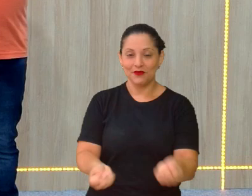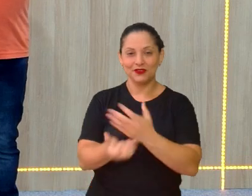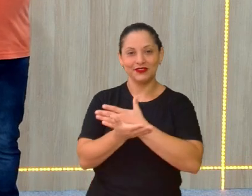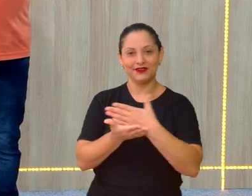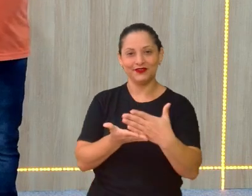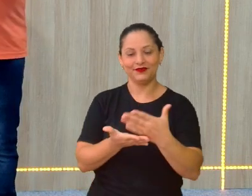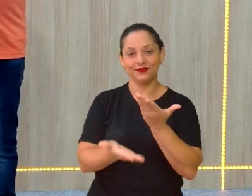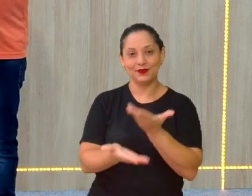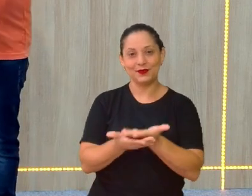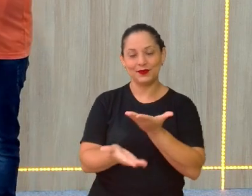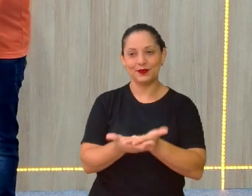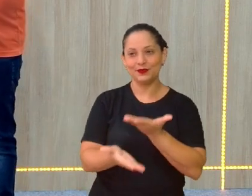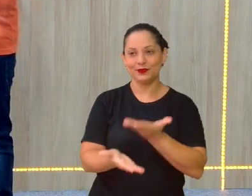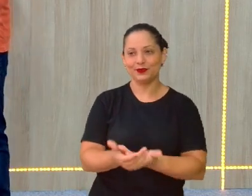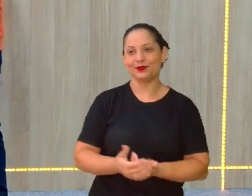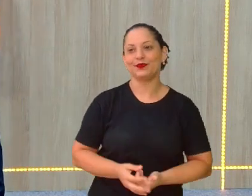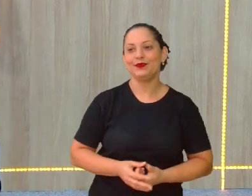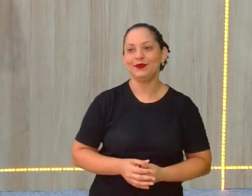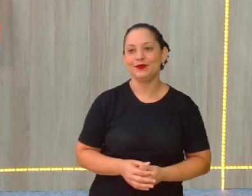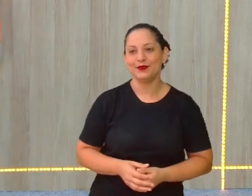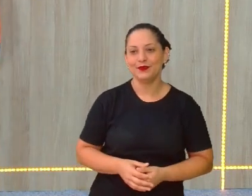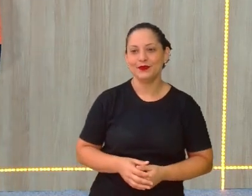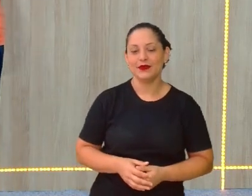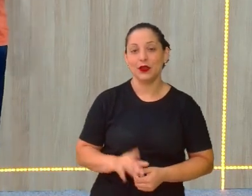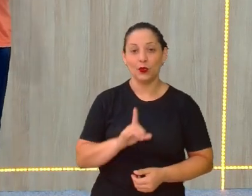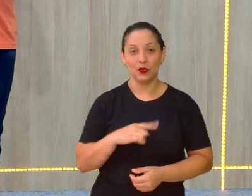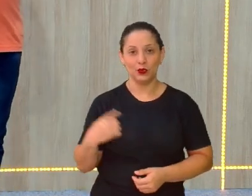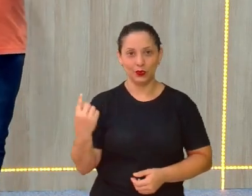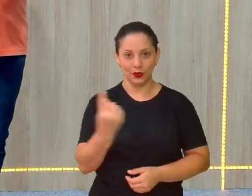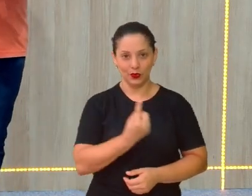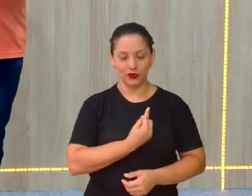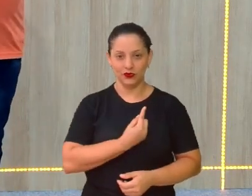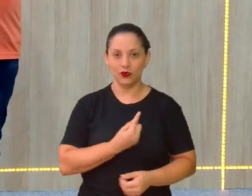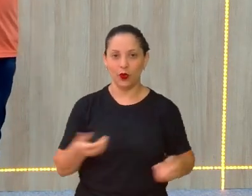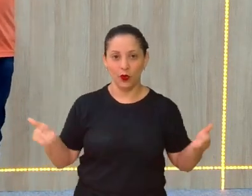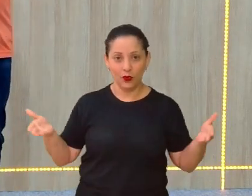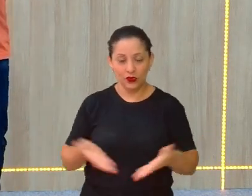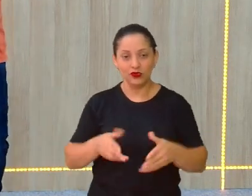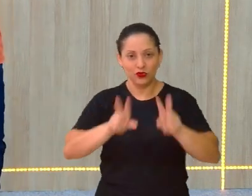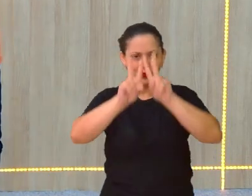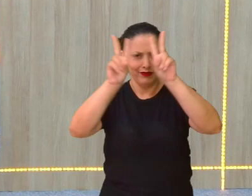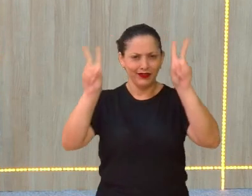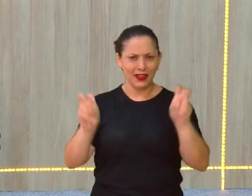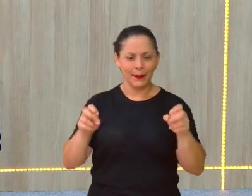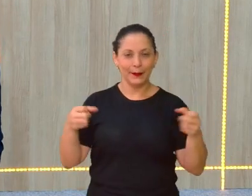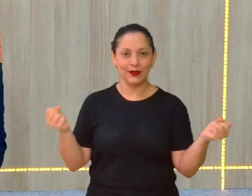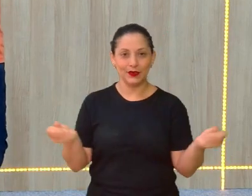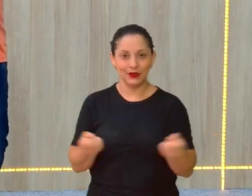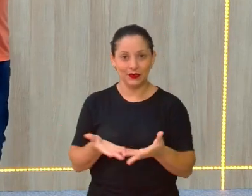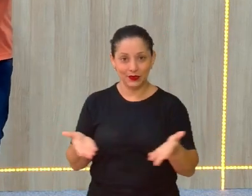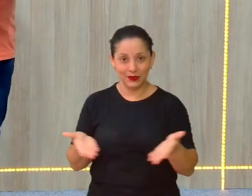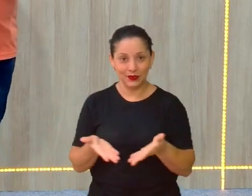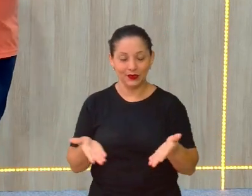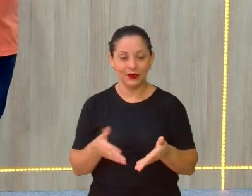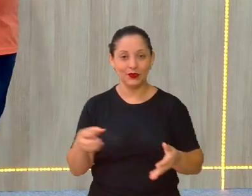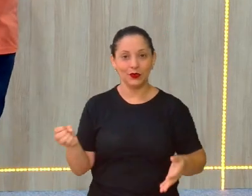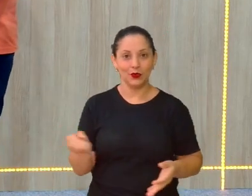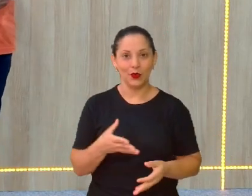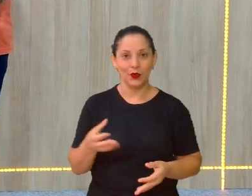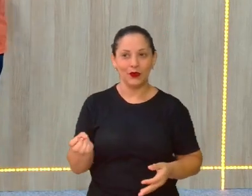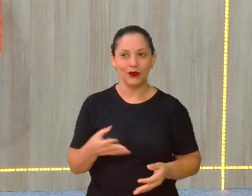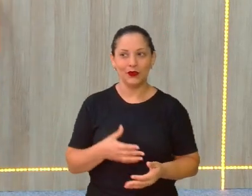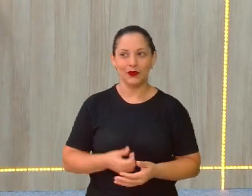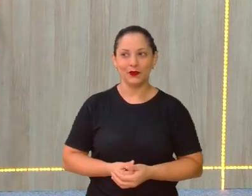aula, ok? Então, como eu disse, a gente vai trabalhar uma nova temática, que a gente começa com essa temática no sexto ano e conclui